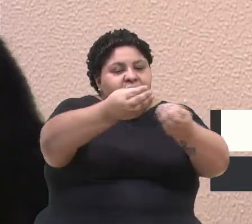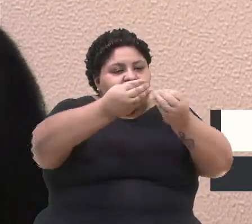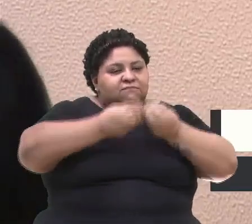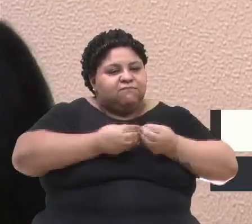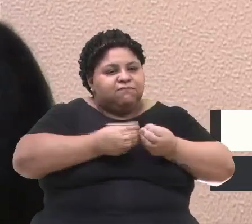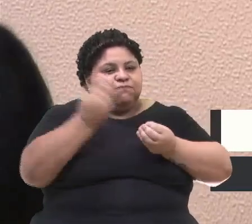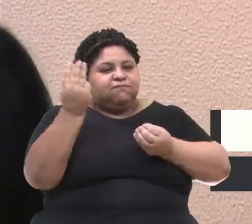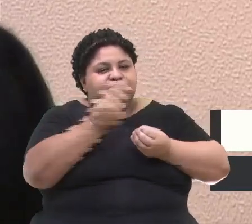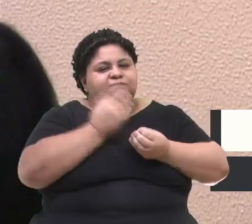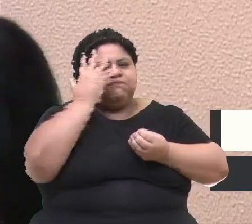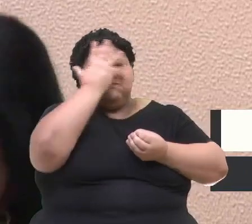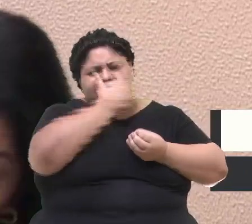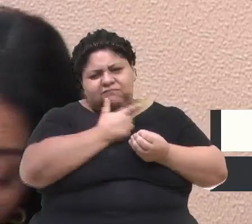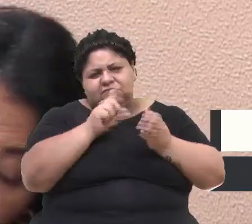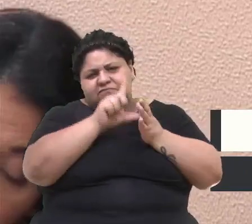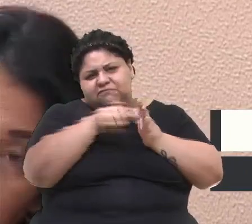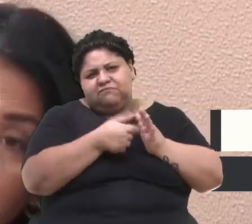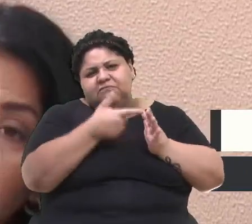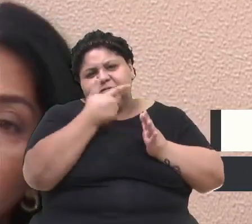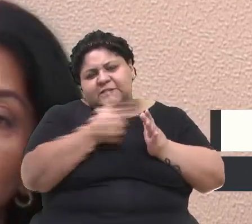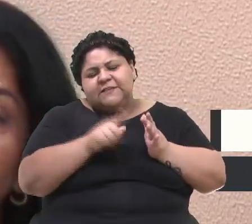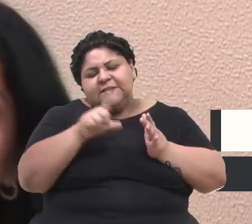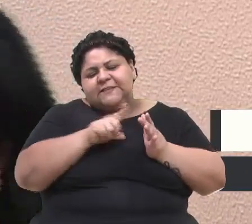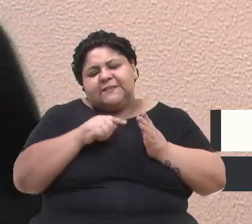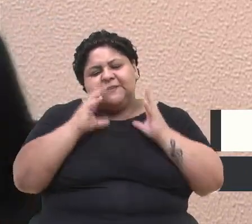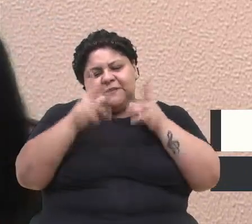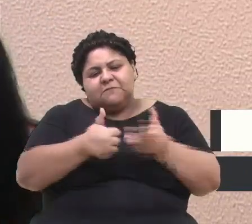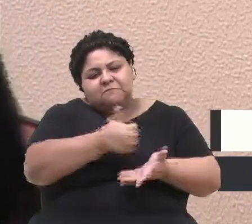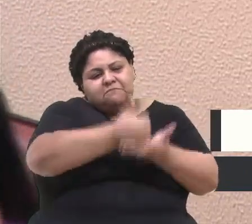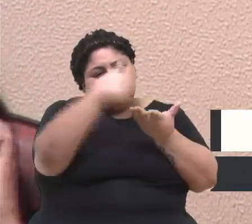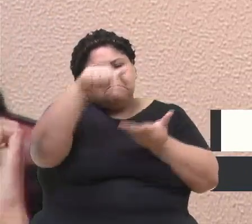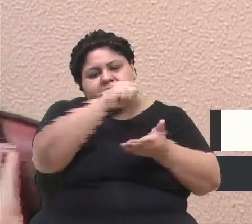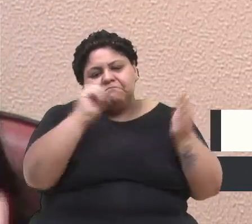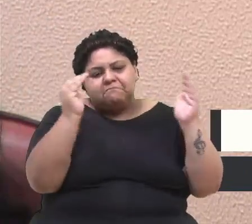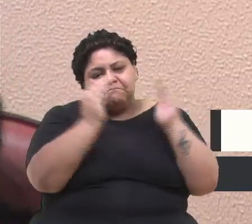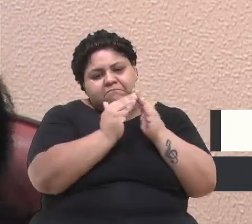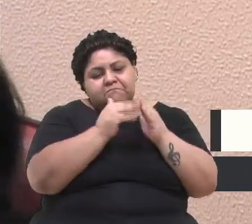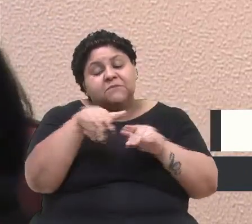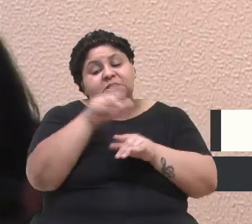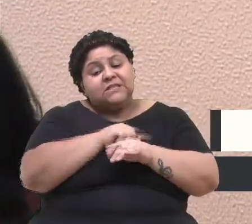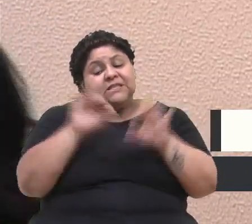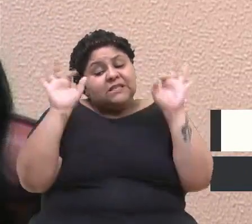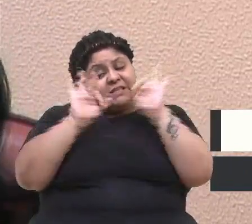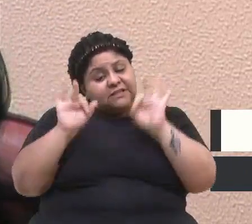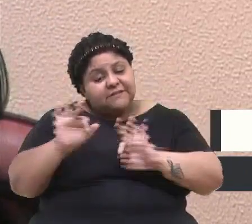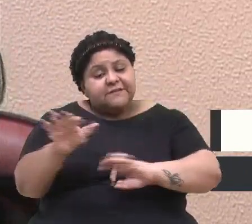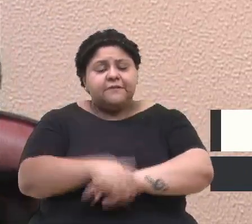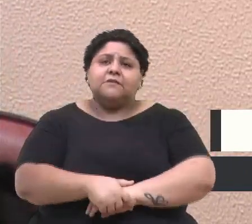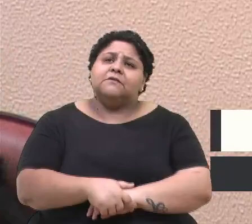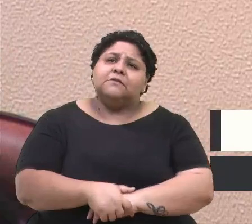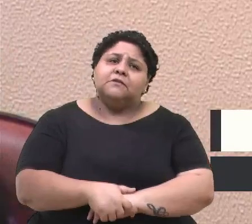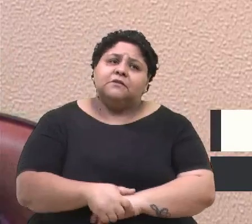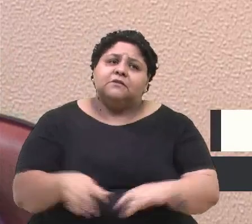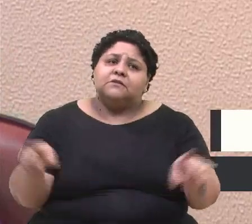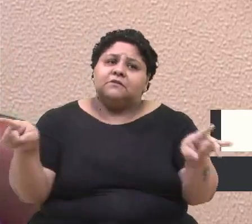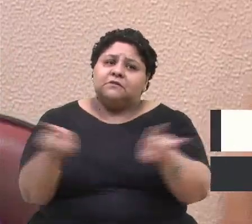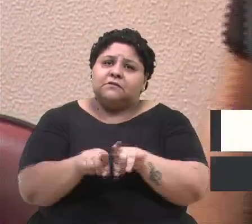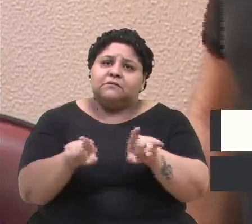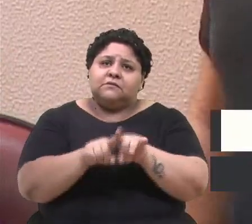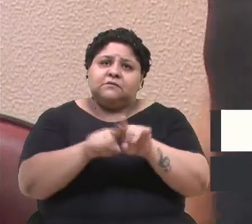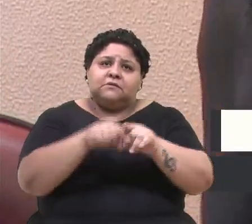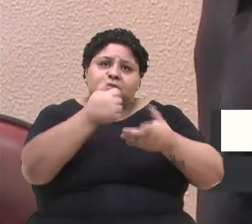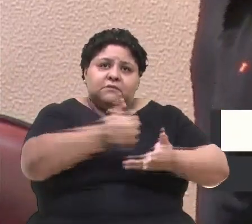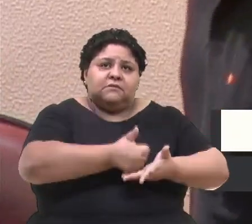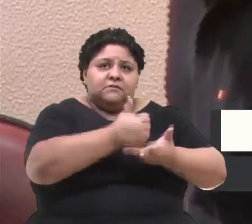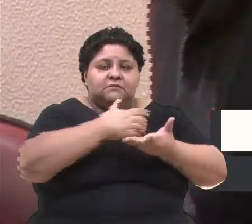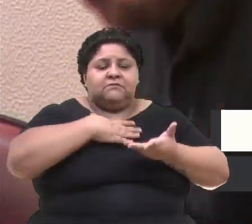vão falar daqui a pouquinho, mas que tem todo o apoio desta casa aqui. E a gente fica muito feliz por também poder contribuir de alguma